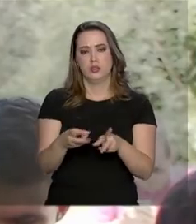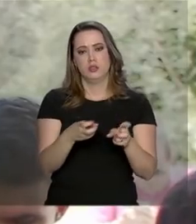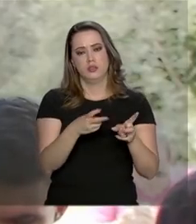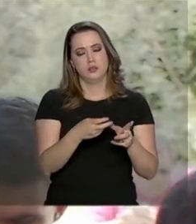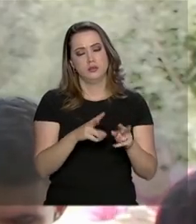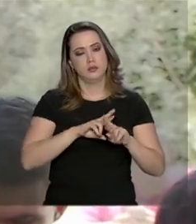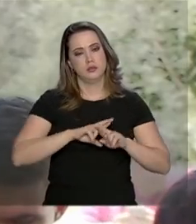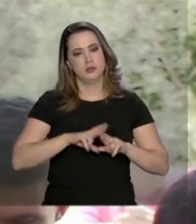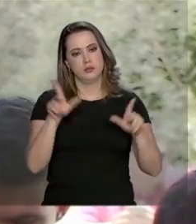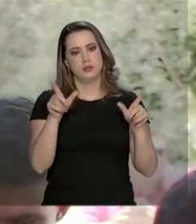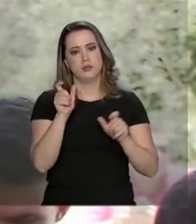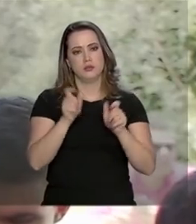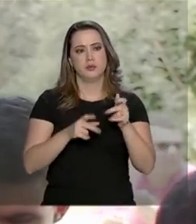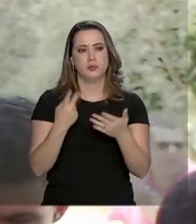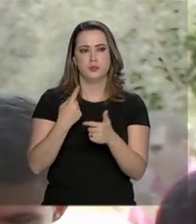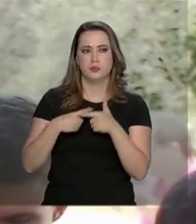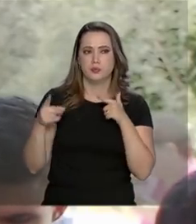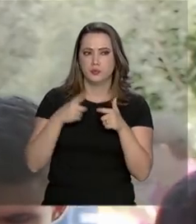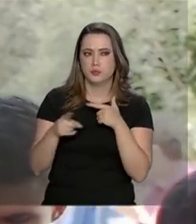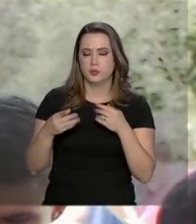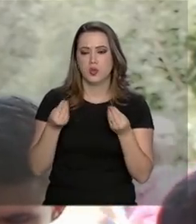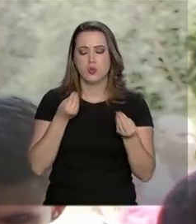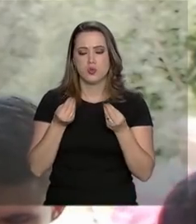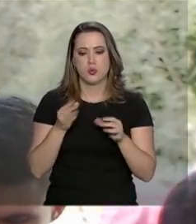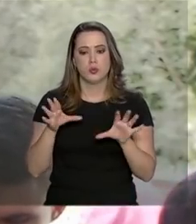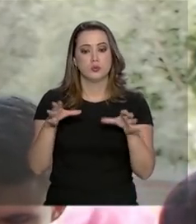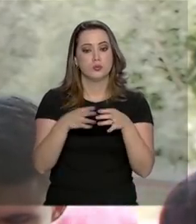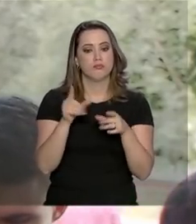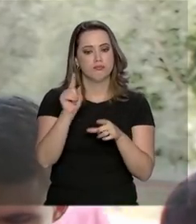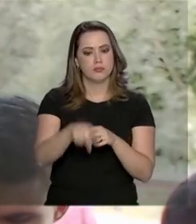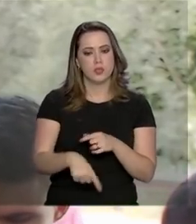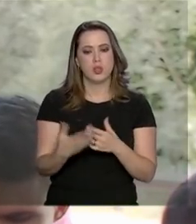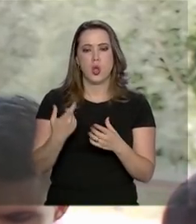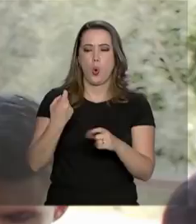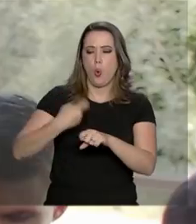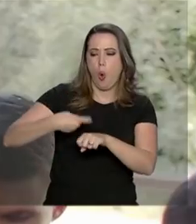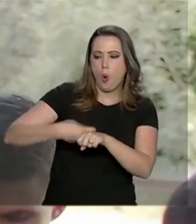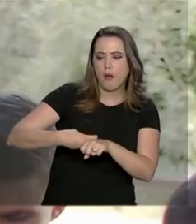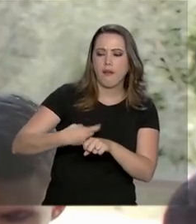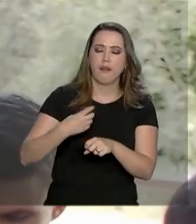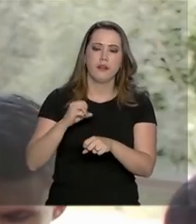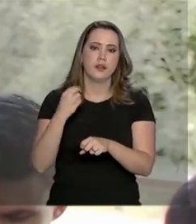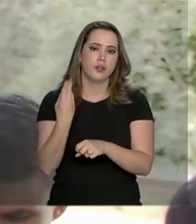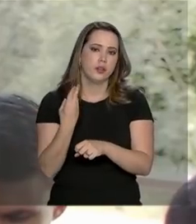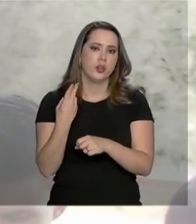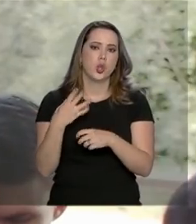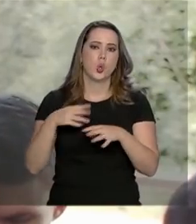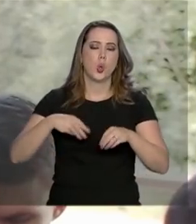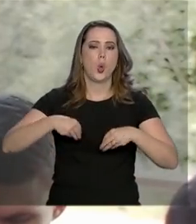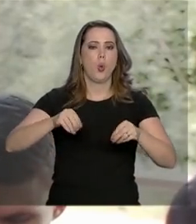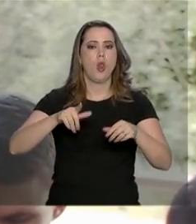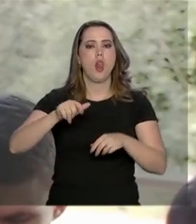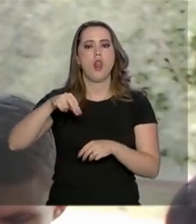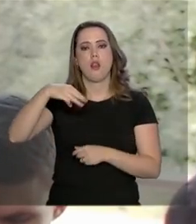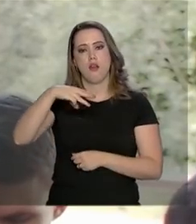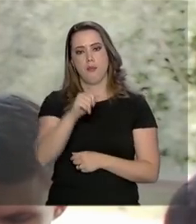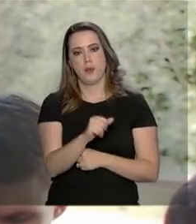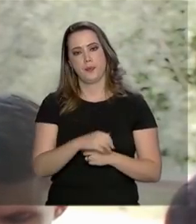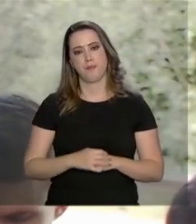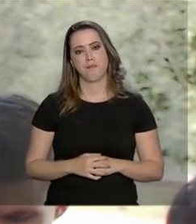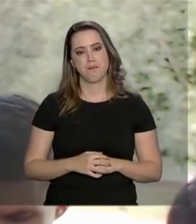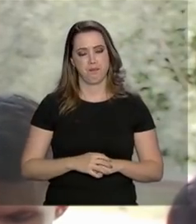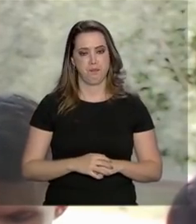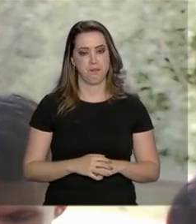identificar a diferença entre a situação de quando o material é um material de concreto ou quando é um material de lama. Além disso,